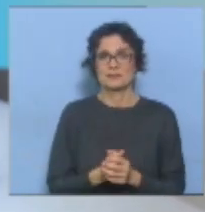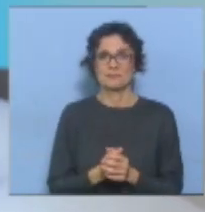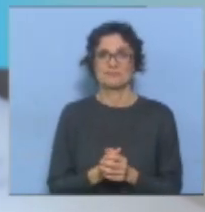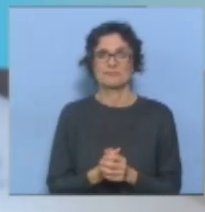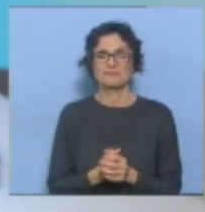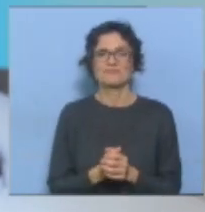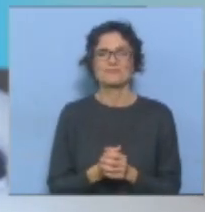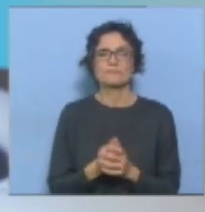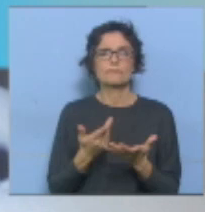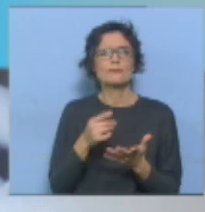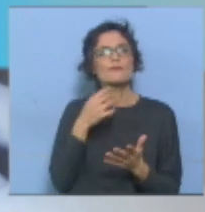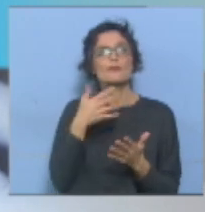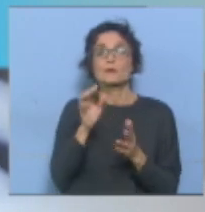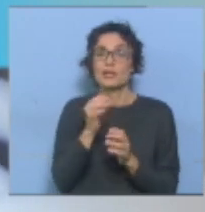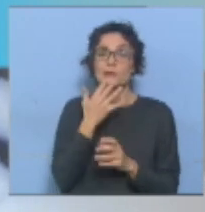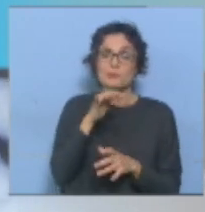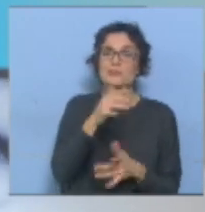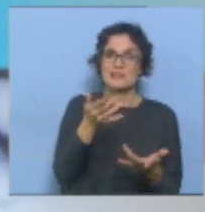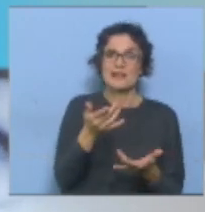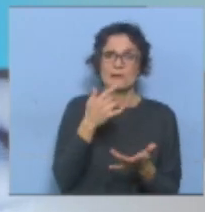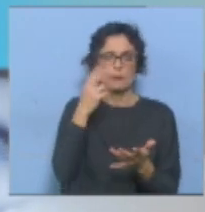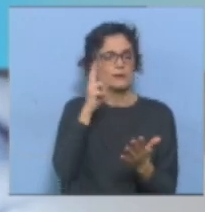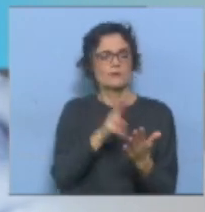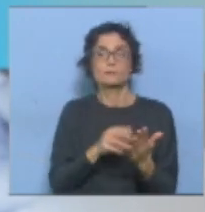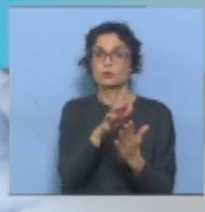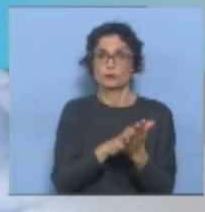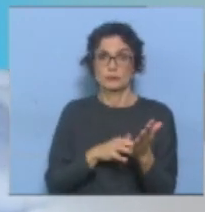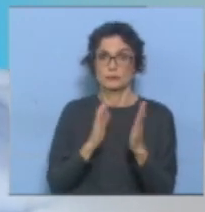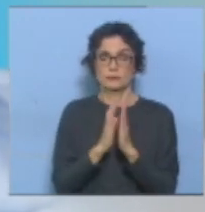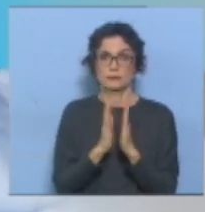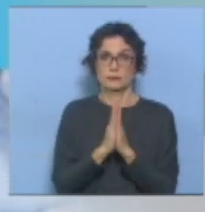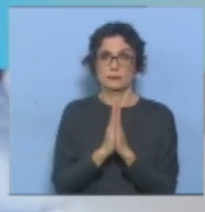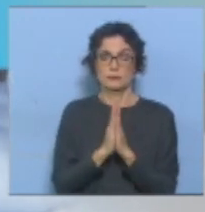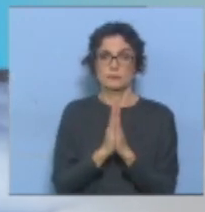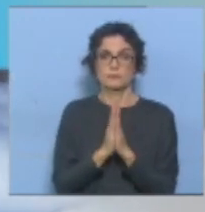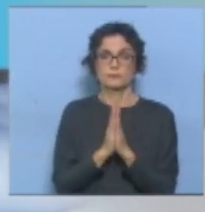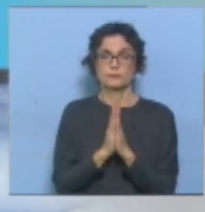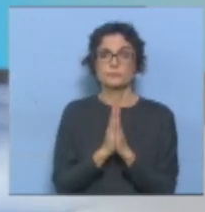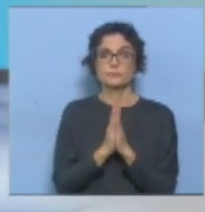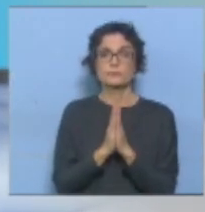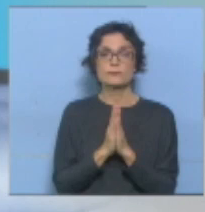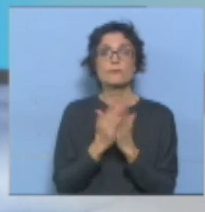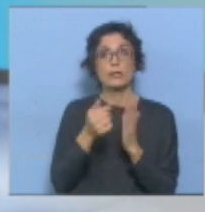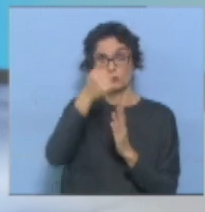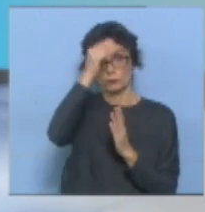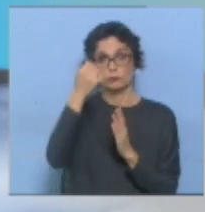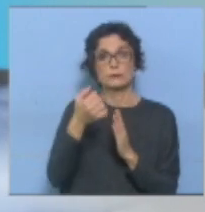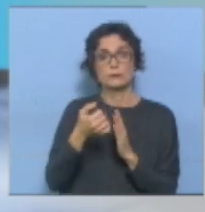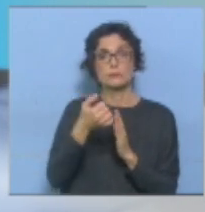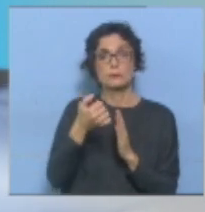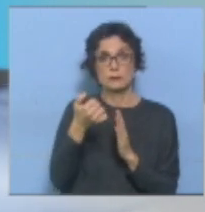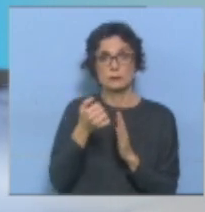análise também, e espreitando aquilo que a liturgia nos propõe, para aquele que é o quinto domingo do tempo